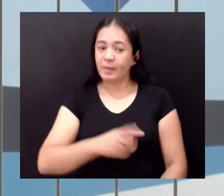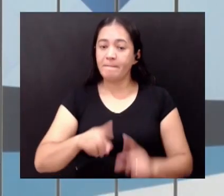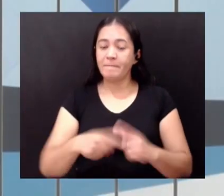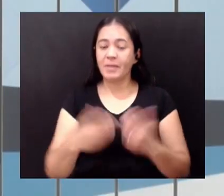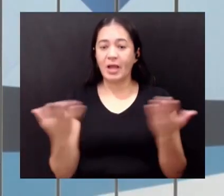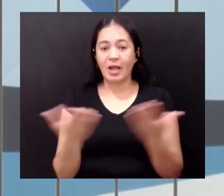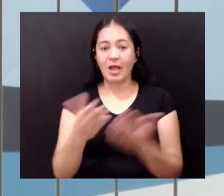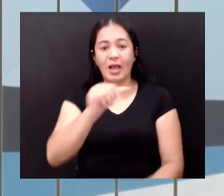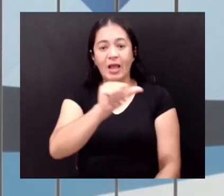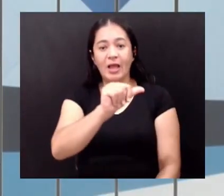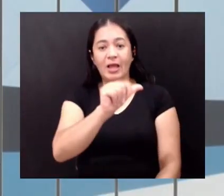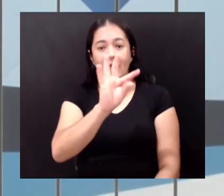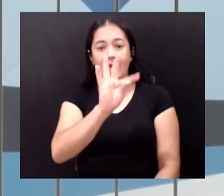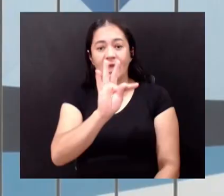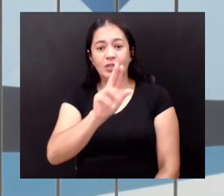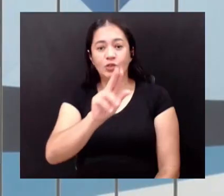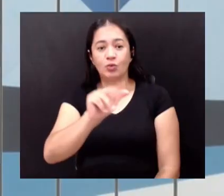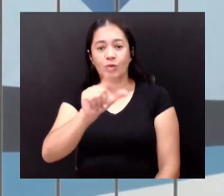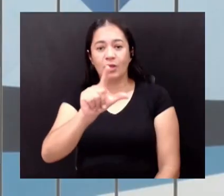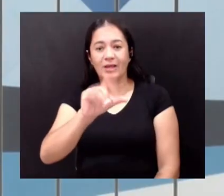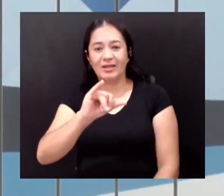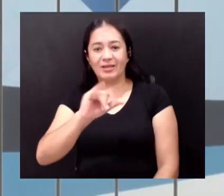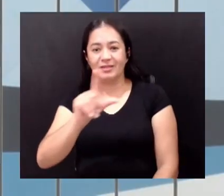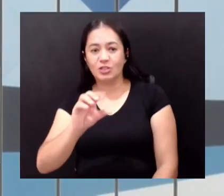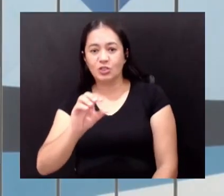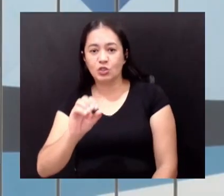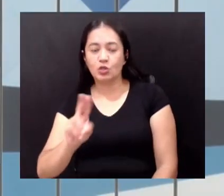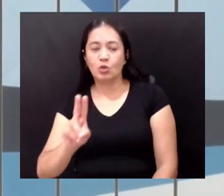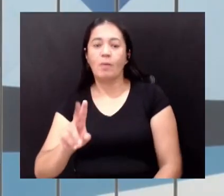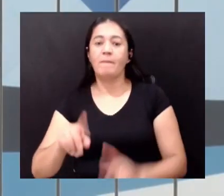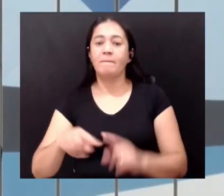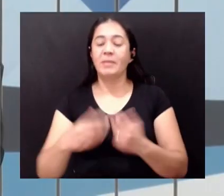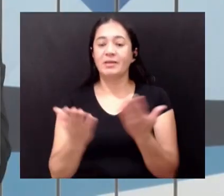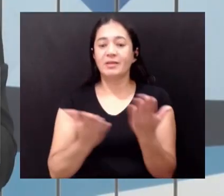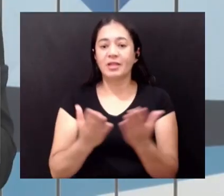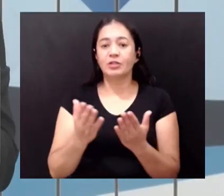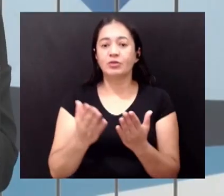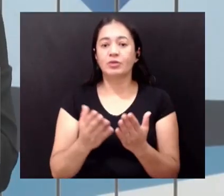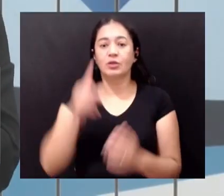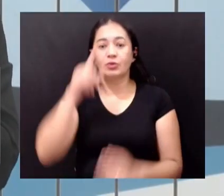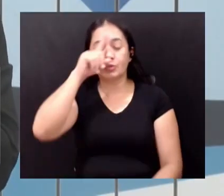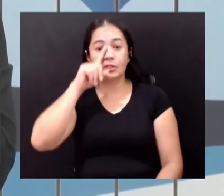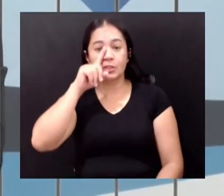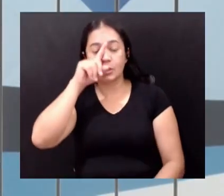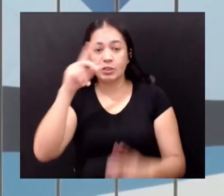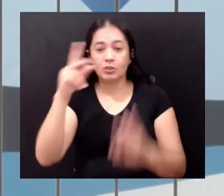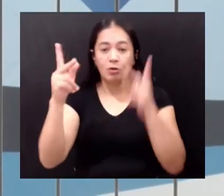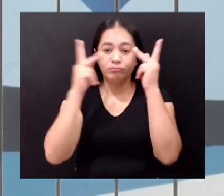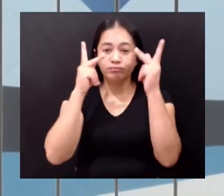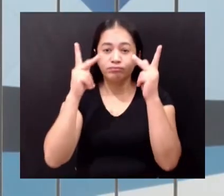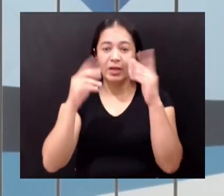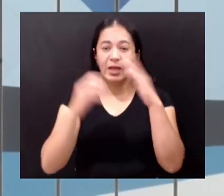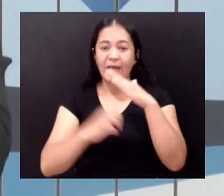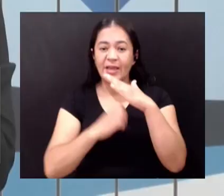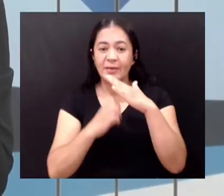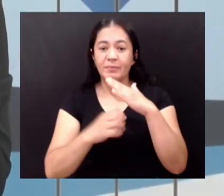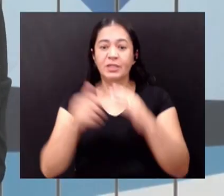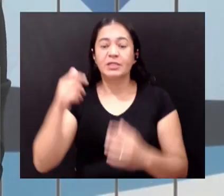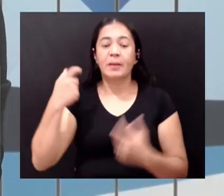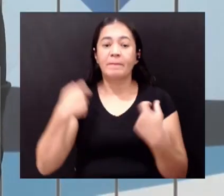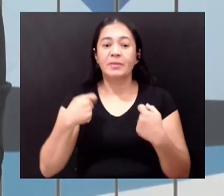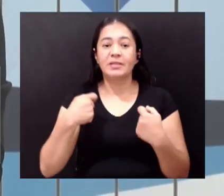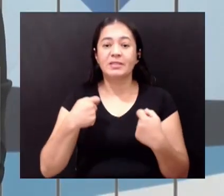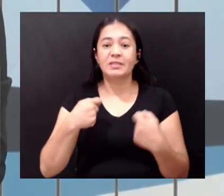riscos psicossociais também das empresas. E o que é isso, né? A empresa conseguir garantir que o colaborador não adoeça por conta